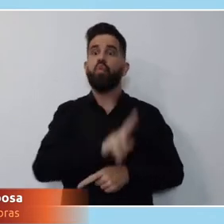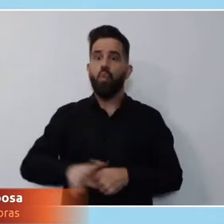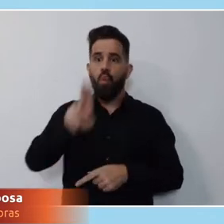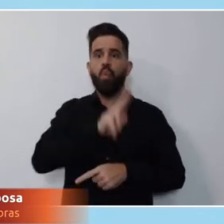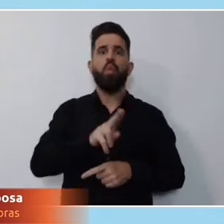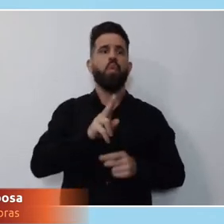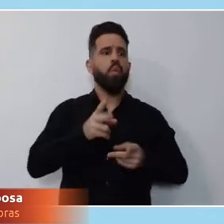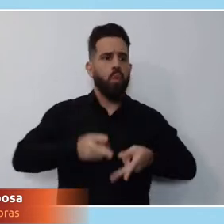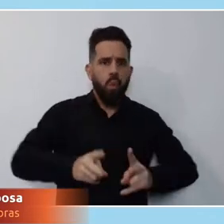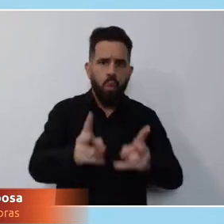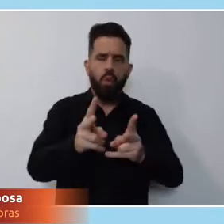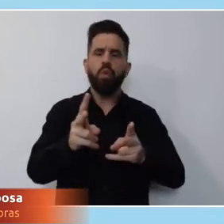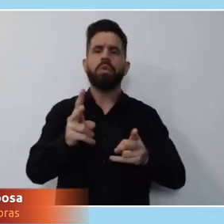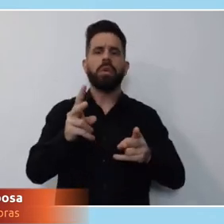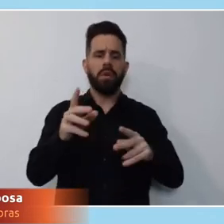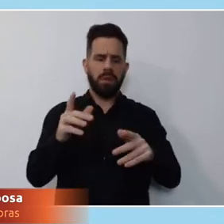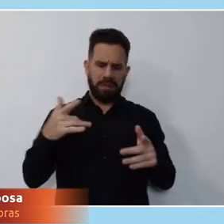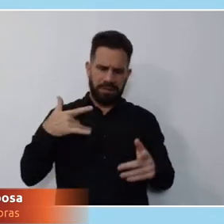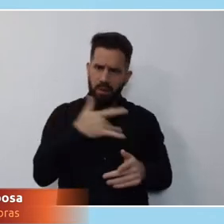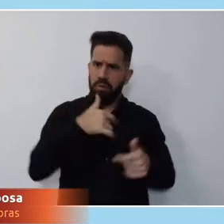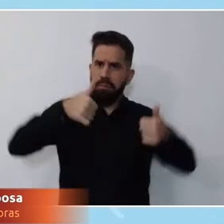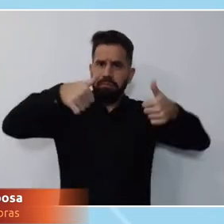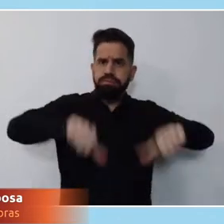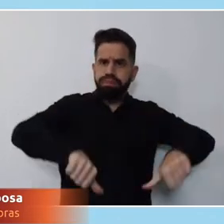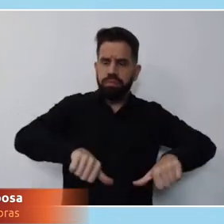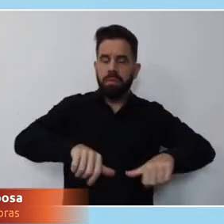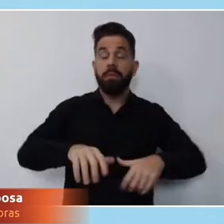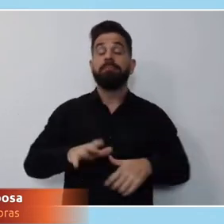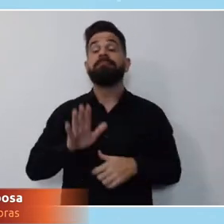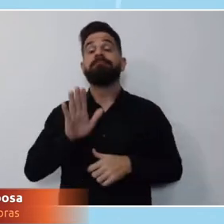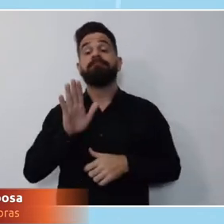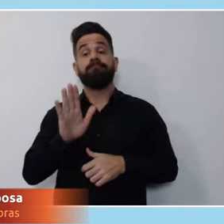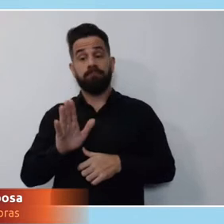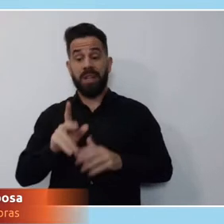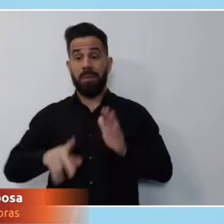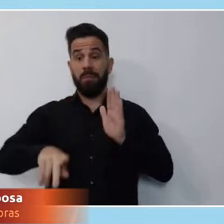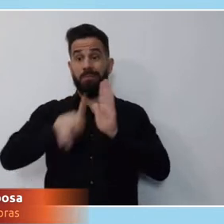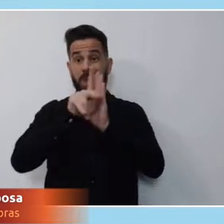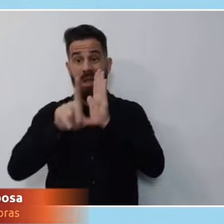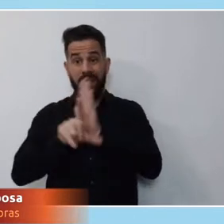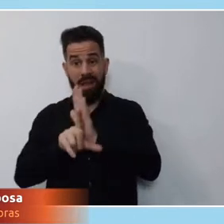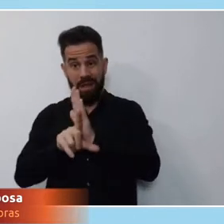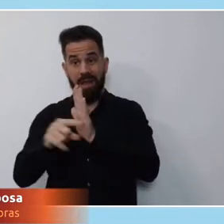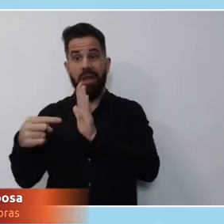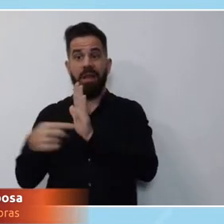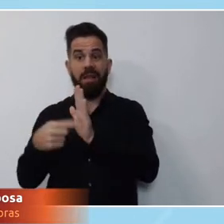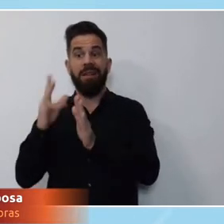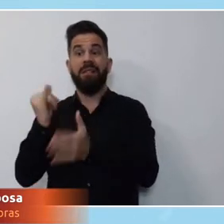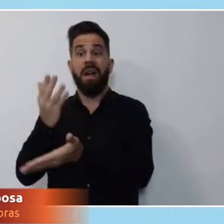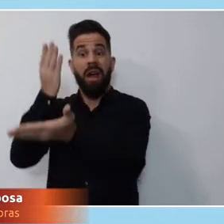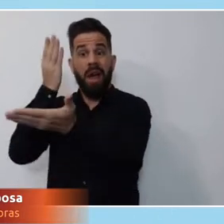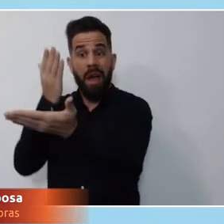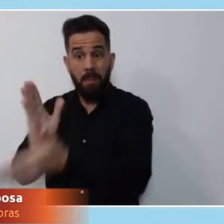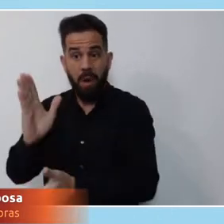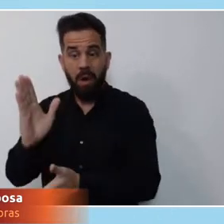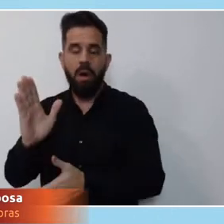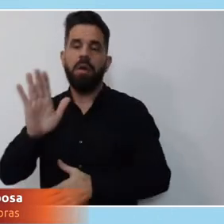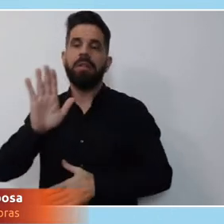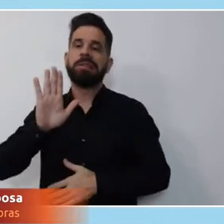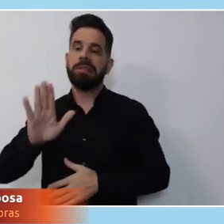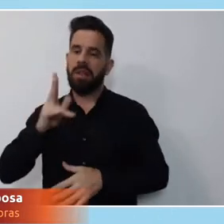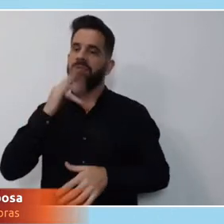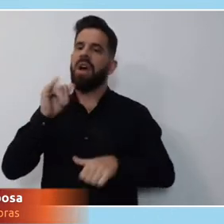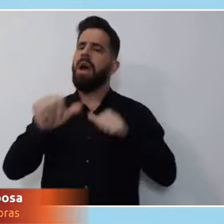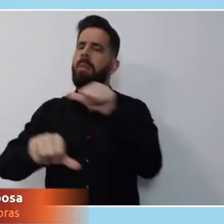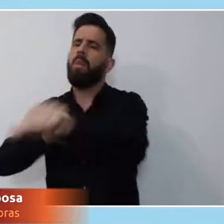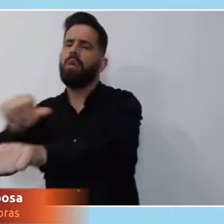se houver realmente essa aprovação desse projeto de lei, o que, que vai mudar? Primeiro, atualmente, para que um